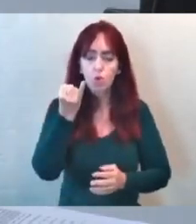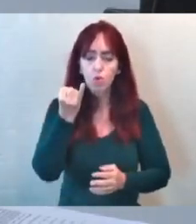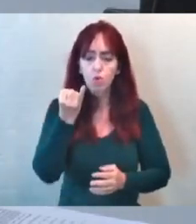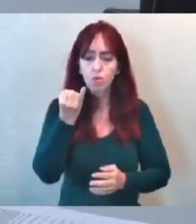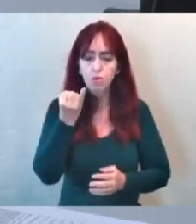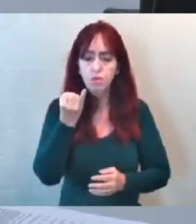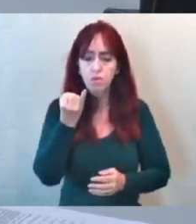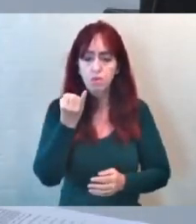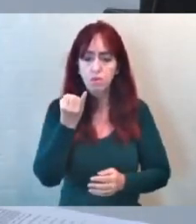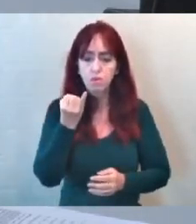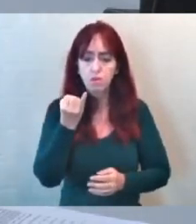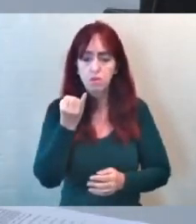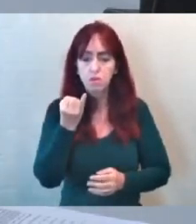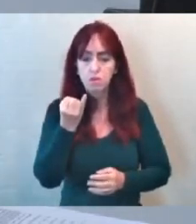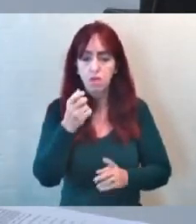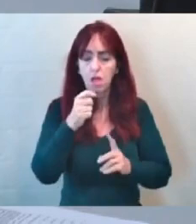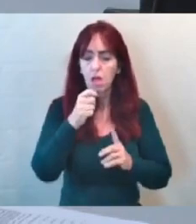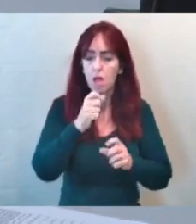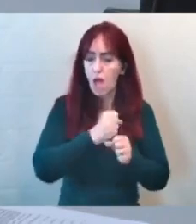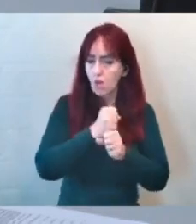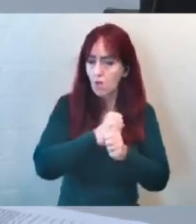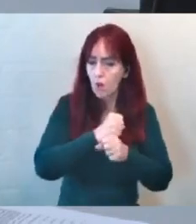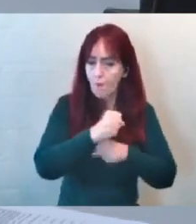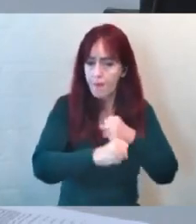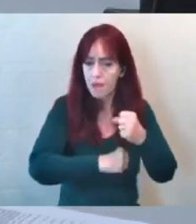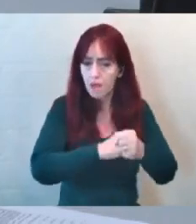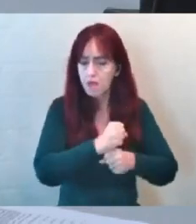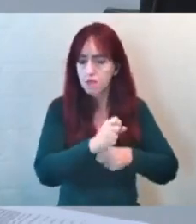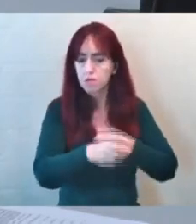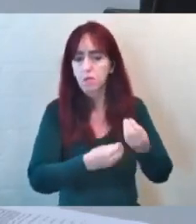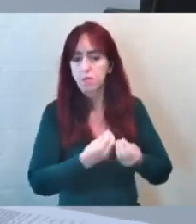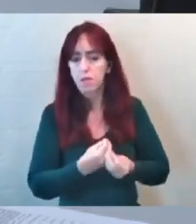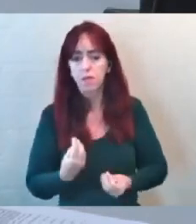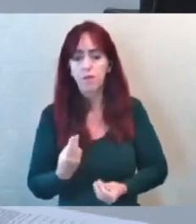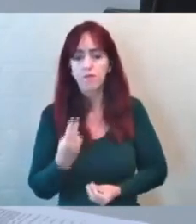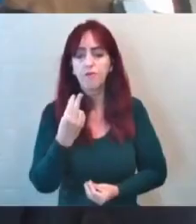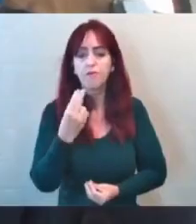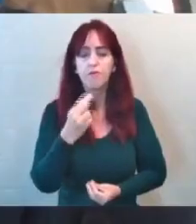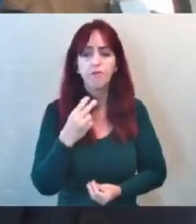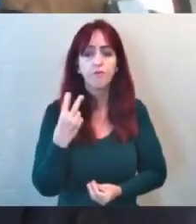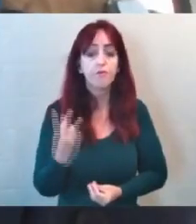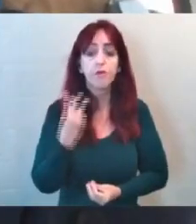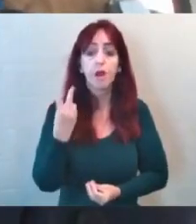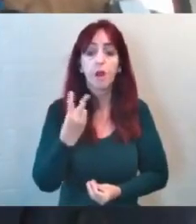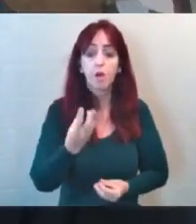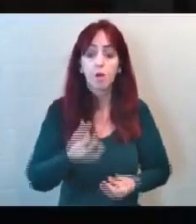feito anualmente e é feito esse abatimento de valores anualmente? Essa devolução é de valores?